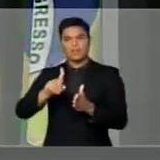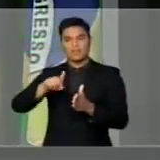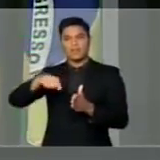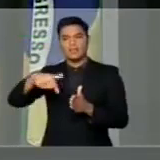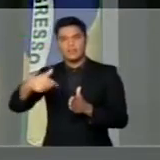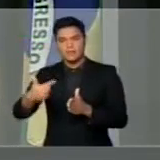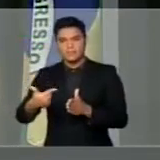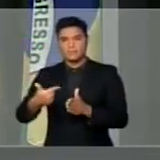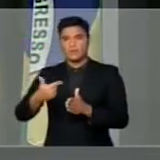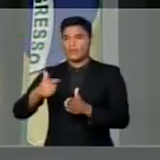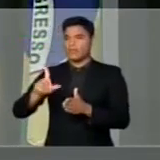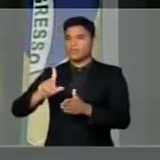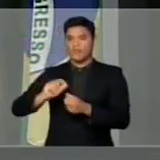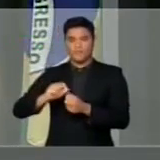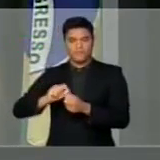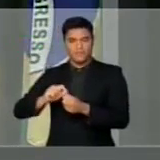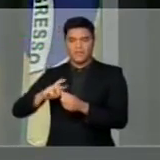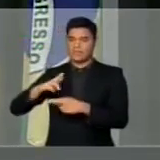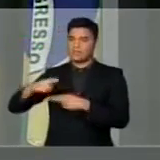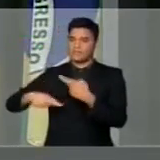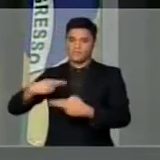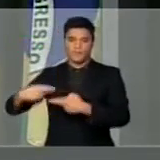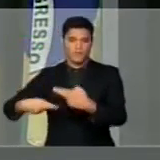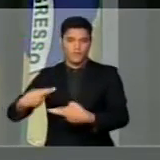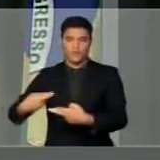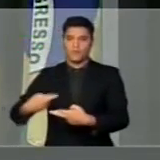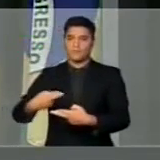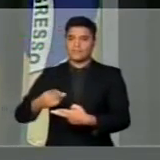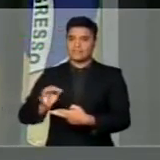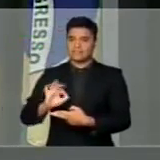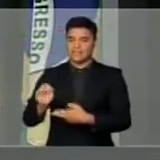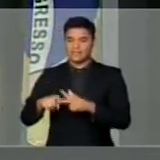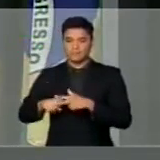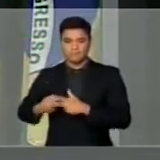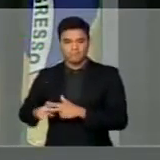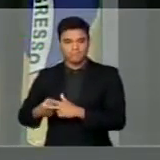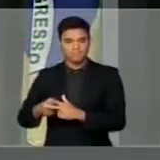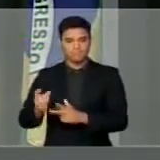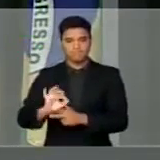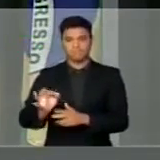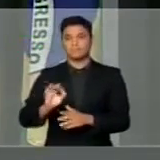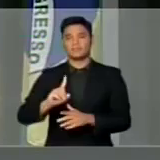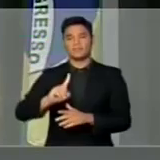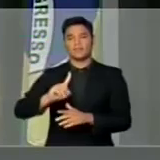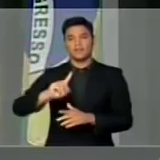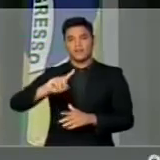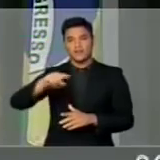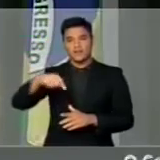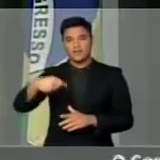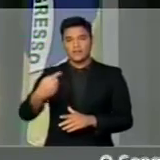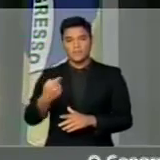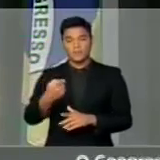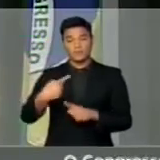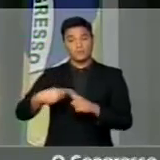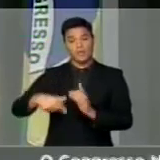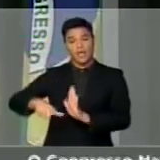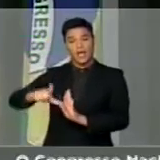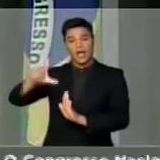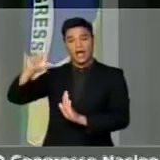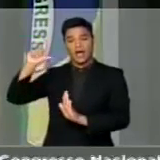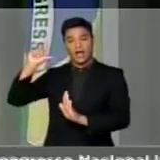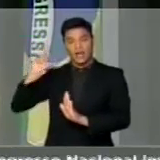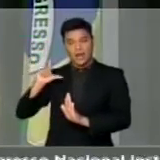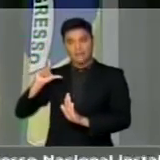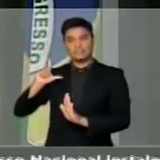reformas. Era apenas um usuário que dilapidou o patrimônio da conquista da democracia e